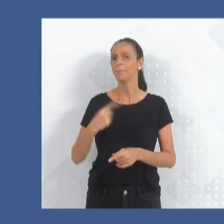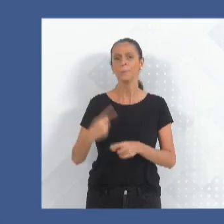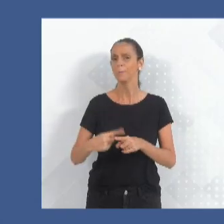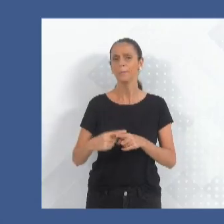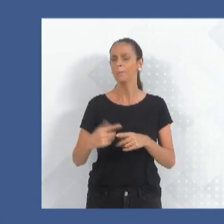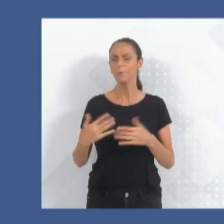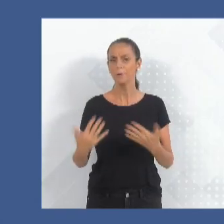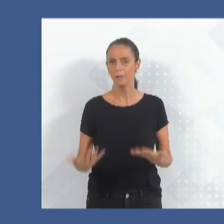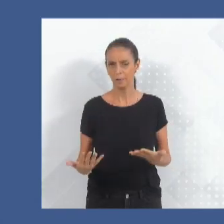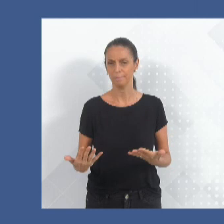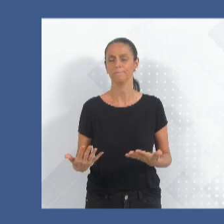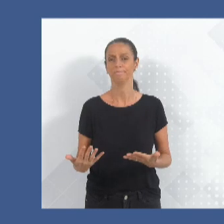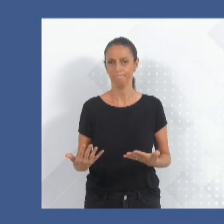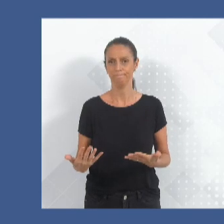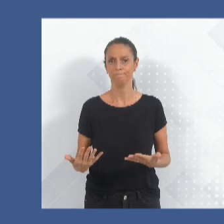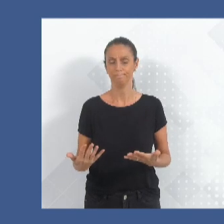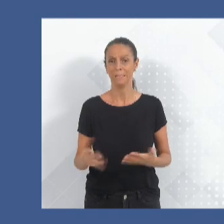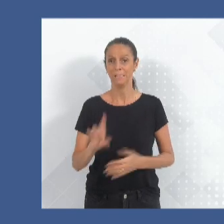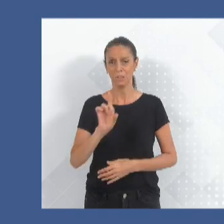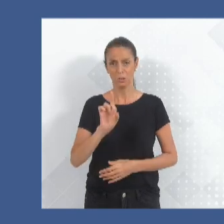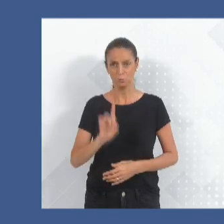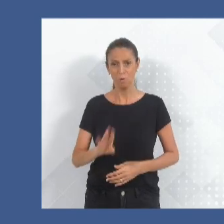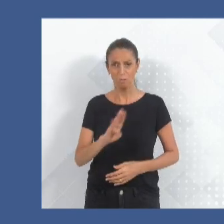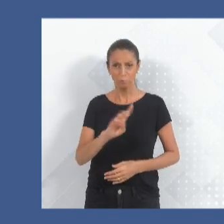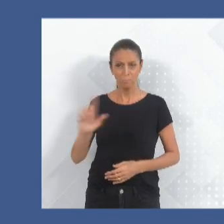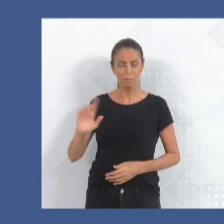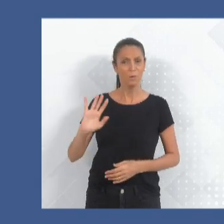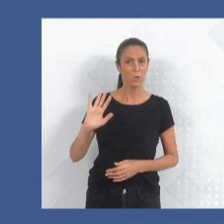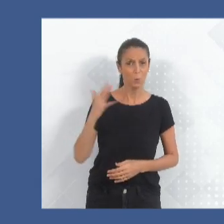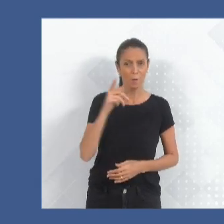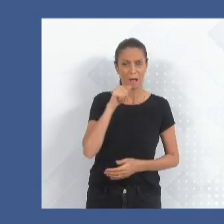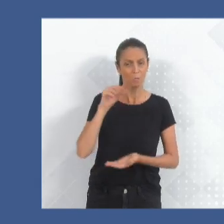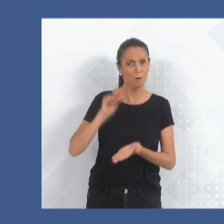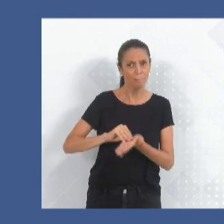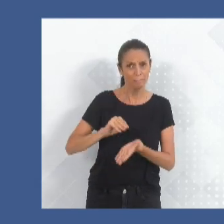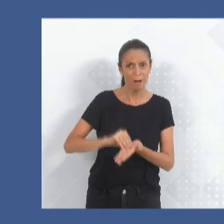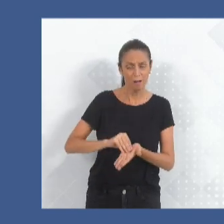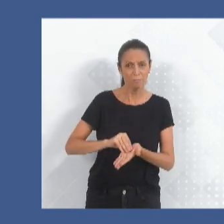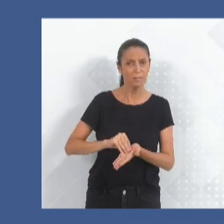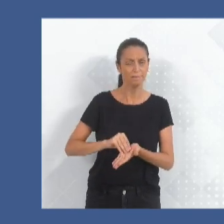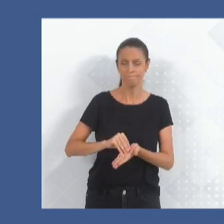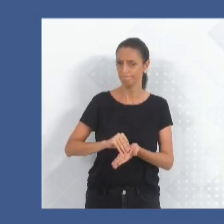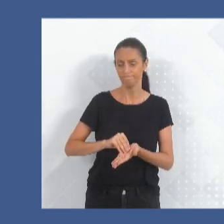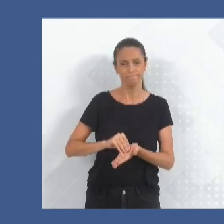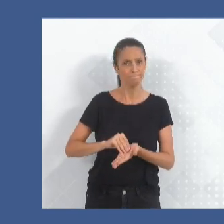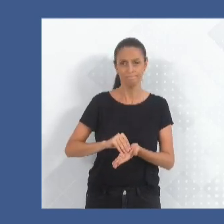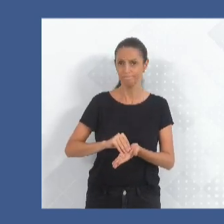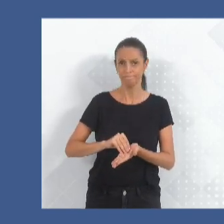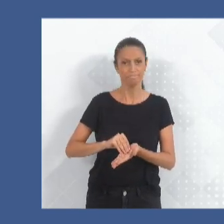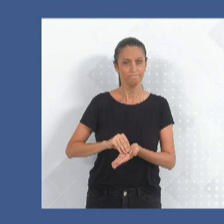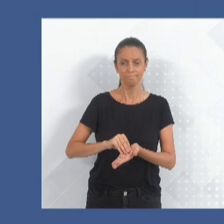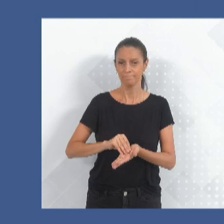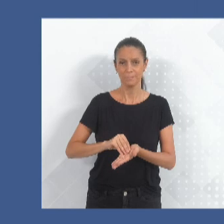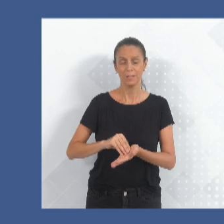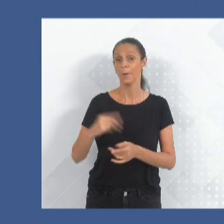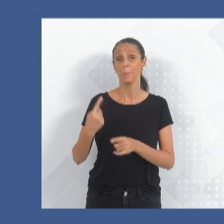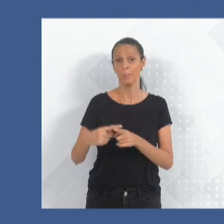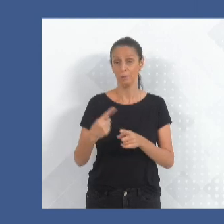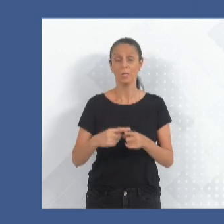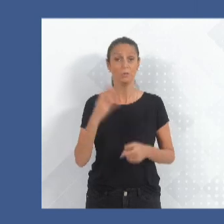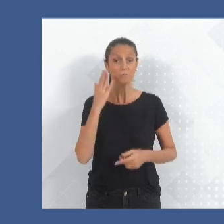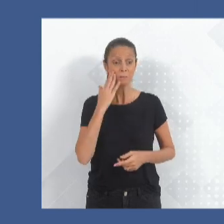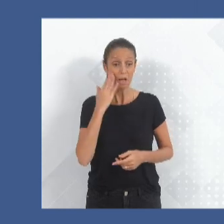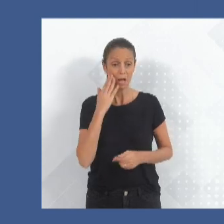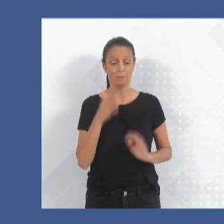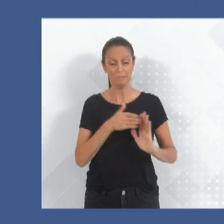motivos que afetaram não só a cidade de Blumenau, principalmente a questão do alto consumo, mas afetou também